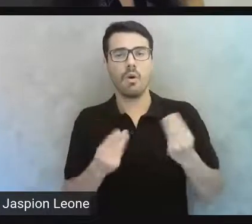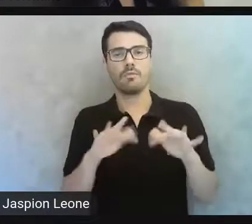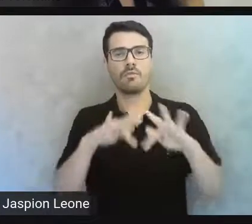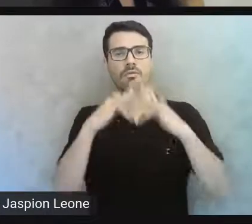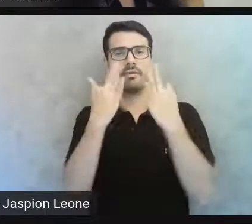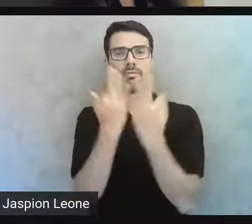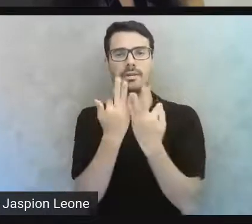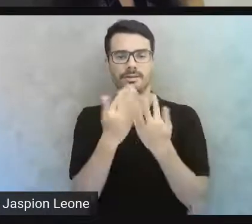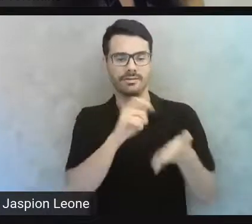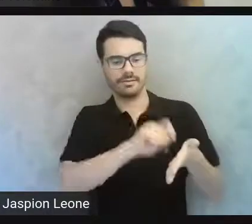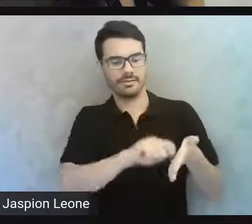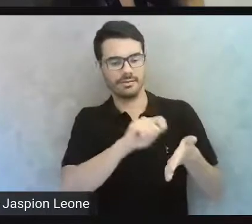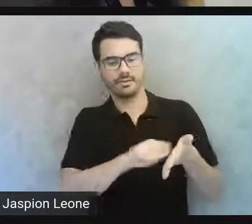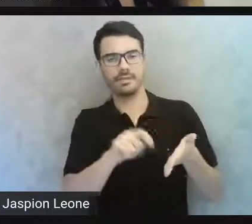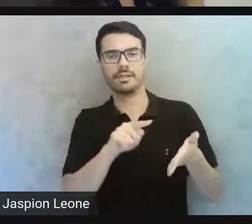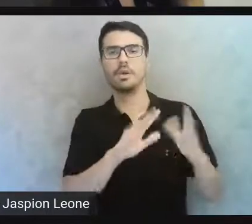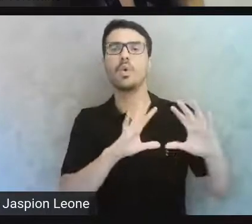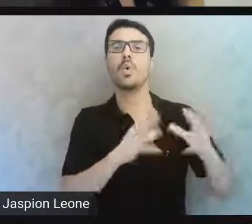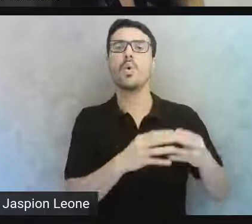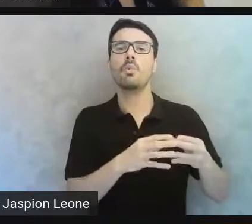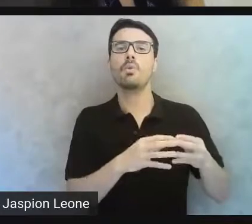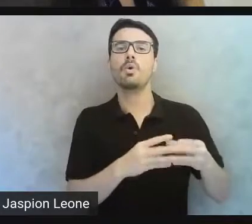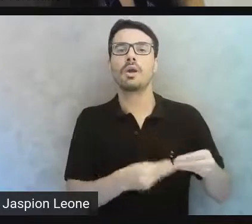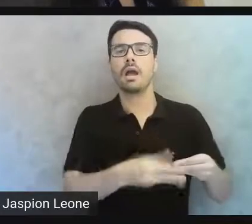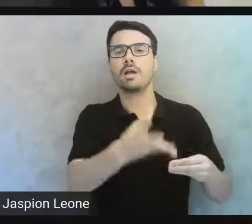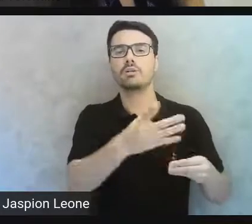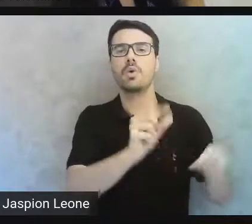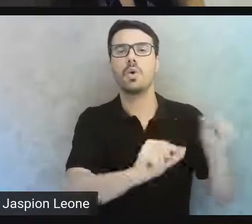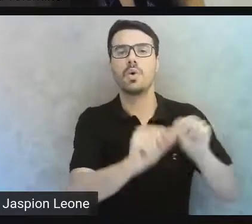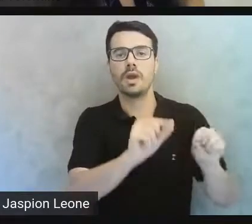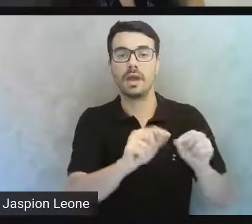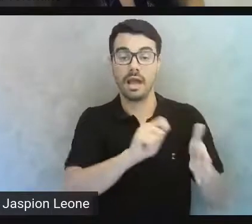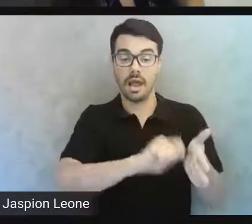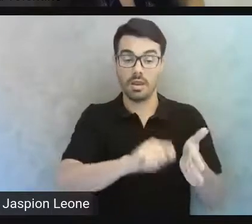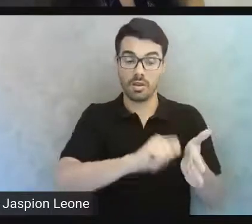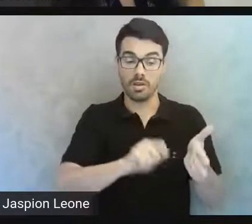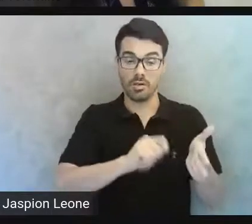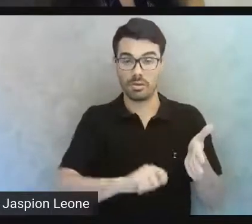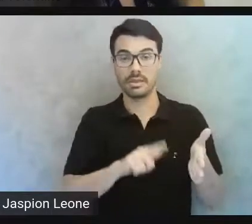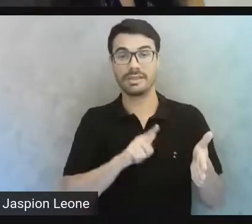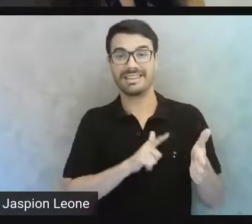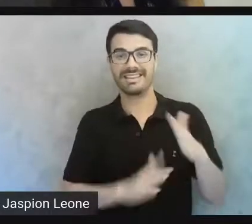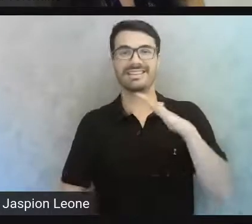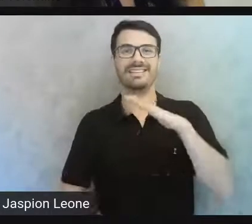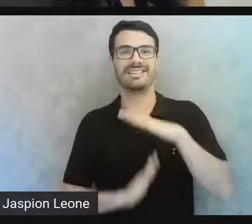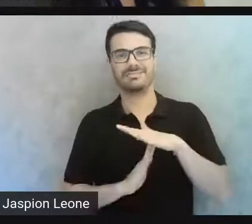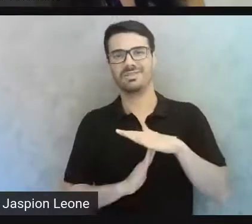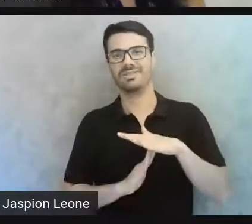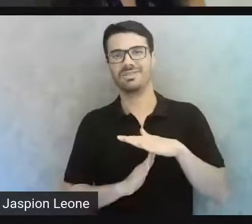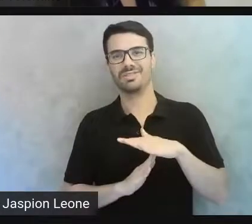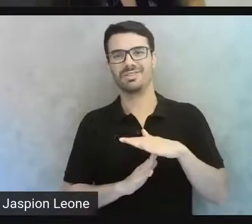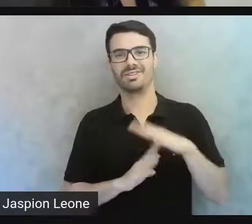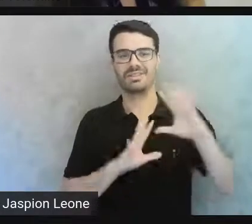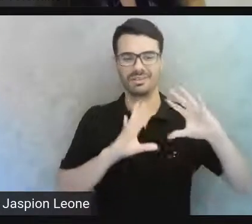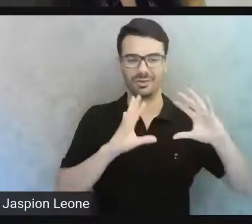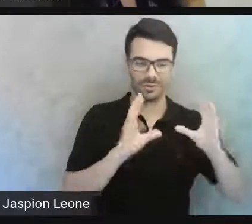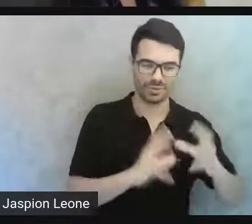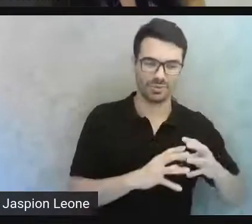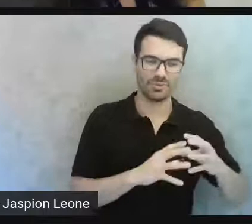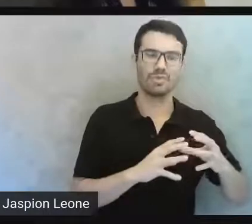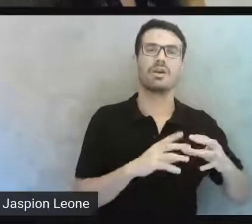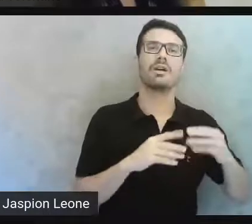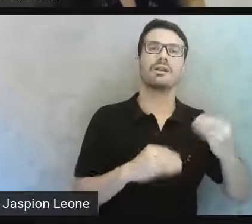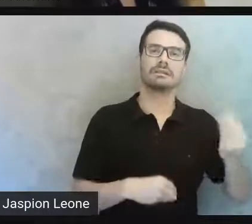anotava os gastos por categorias. Eu acho que mais importante até do que anotar os gastos é você ter limite de gastos por categoria. Então,